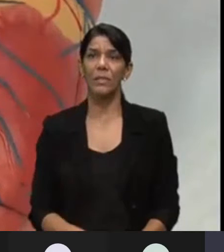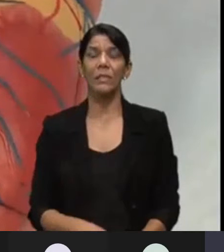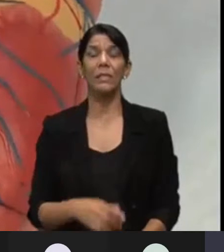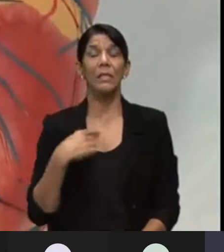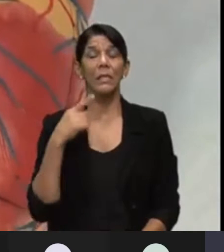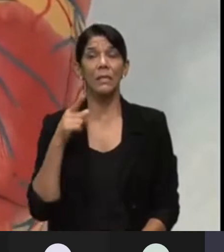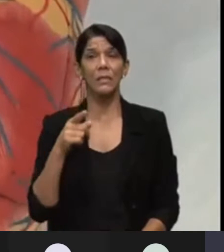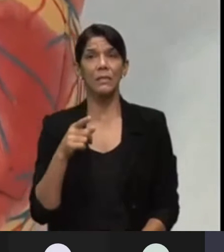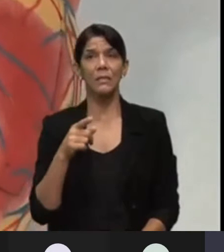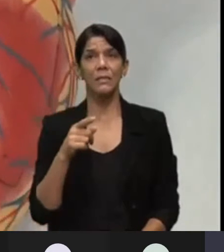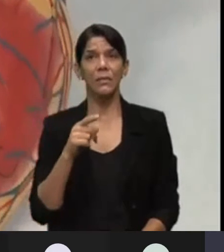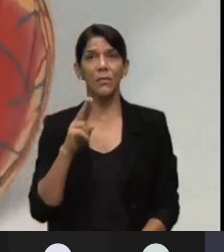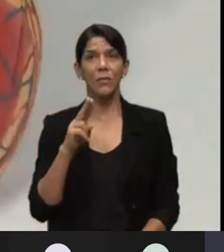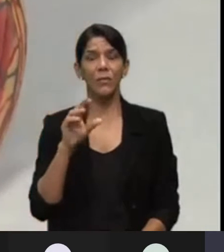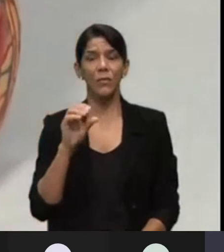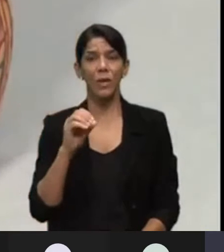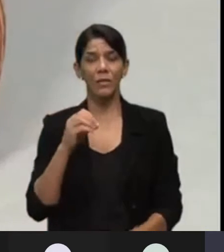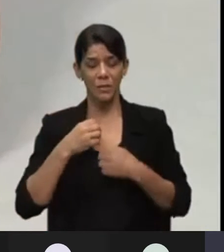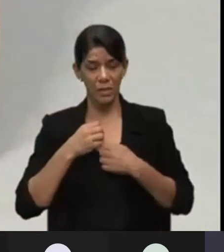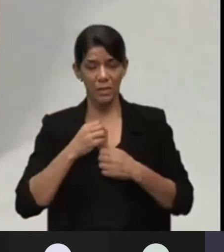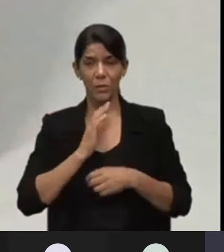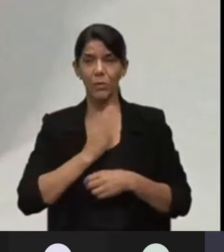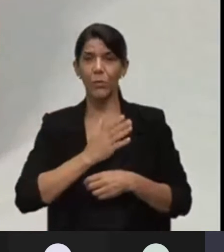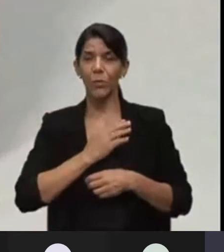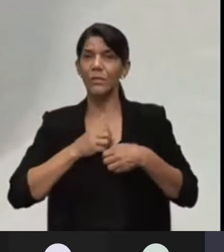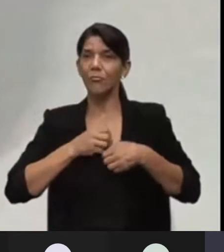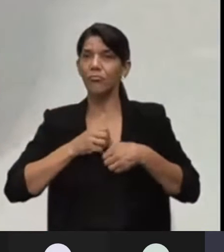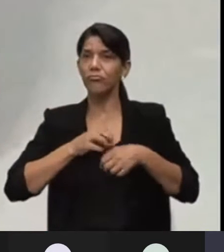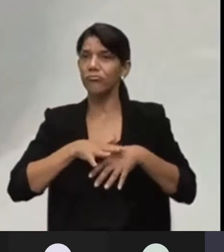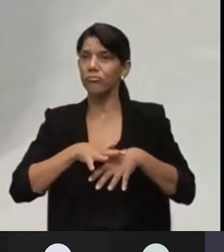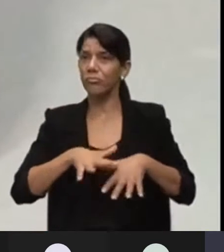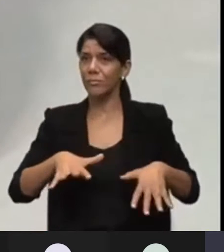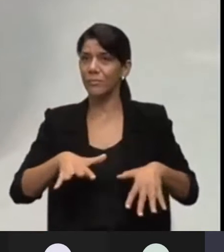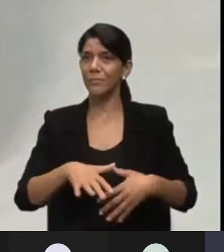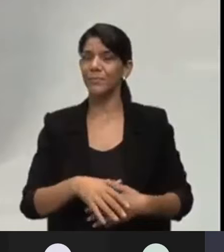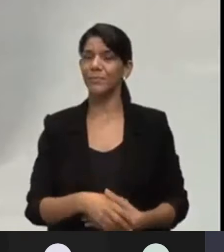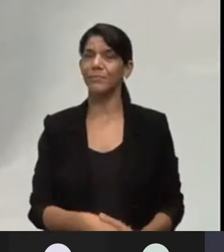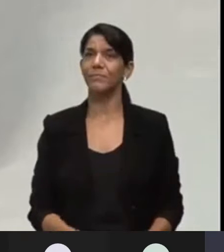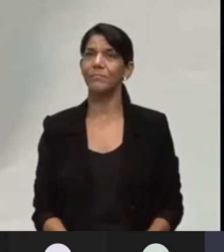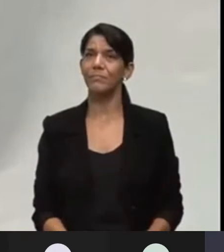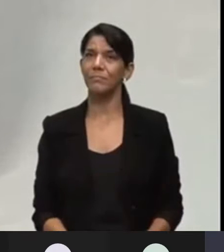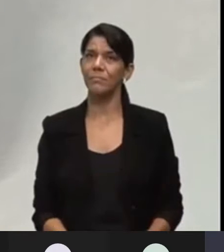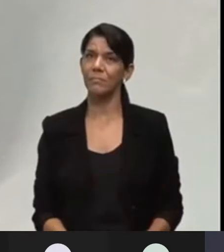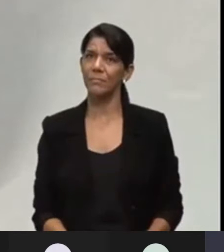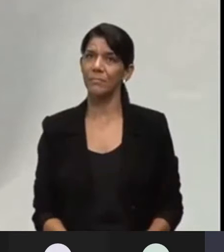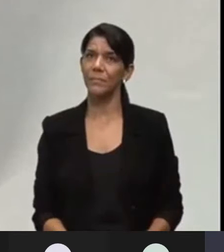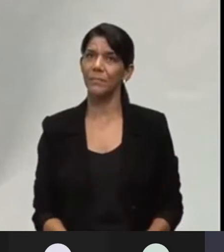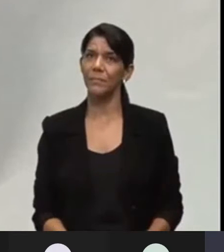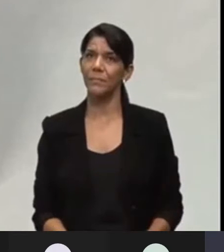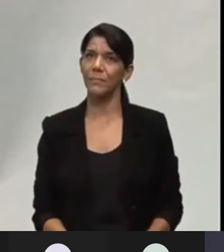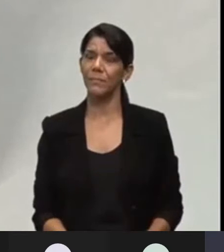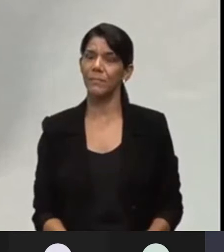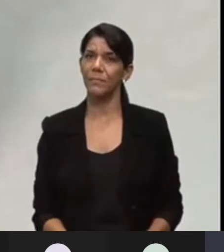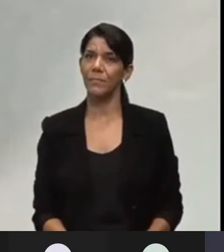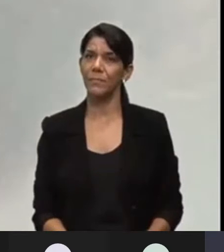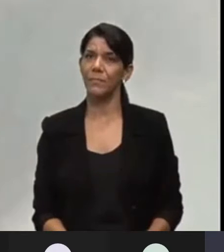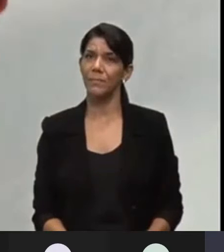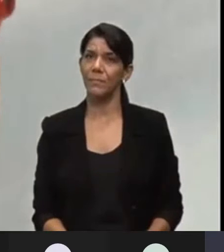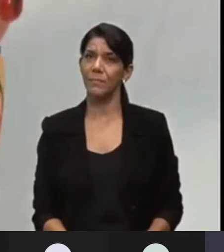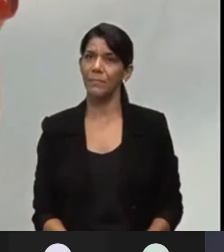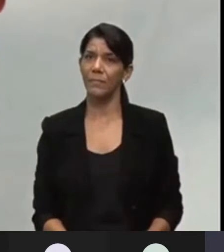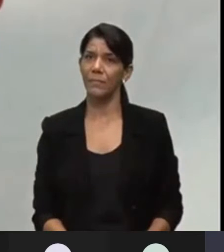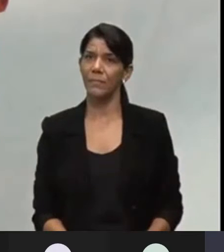tá? Então, esses são os vasos aí que emergem da base do coração, ok? Então, recolocando no lugar